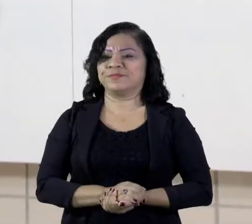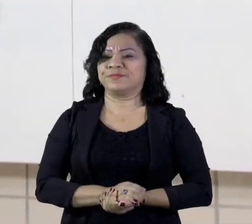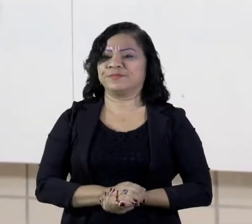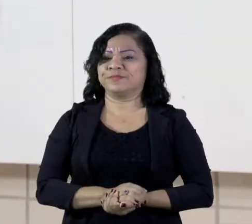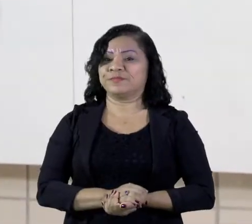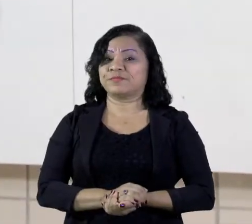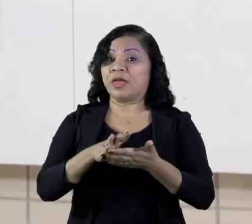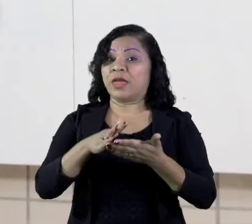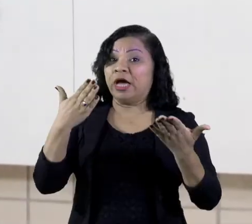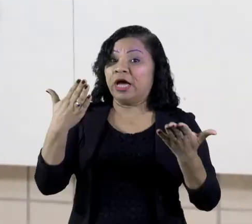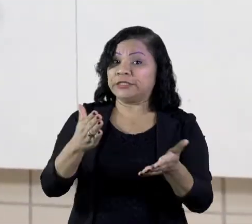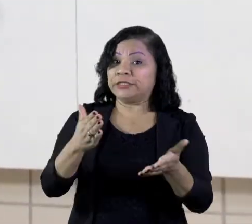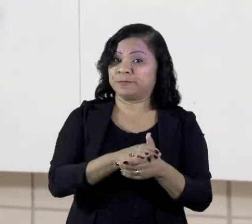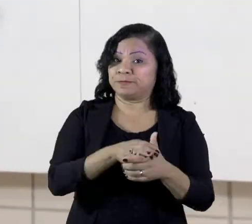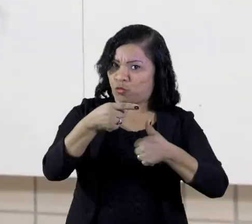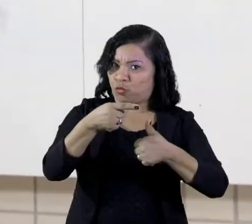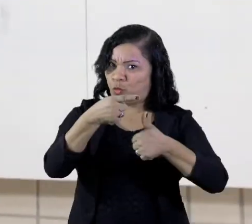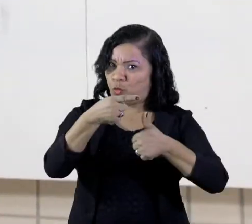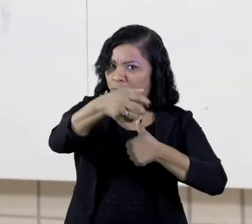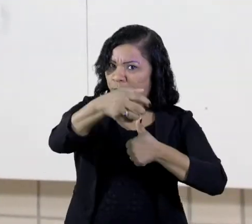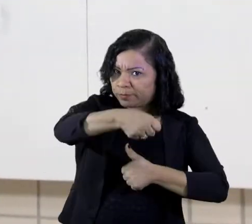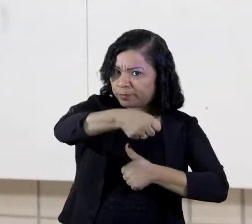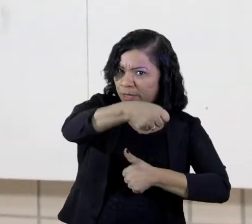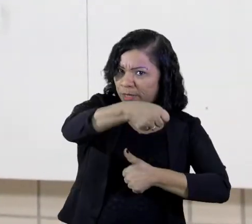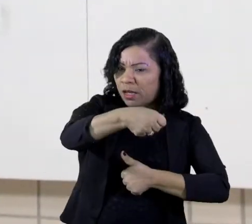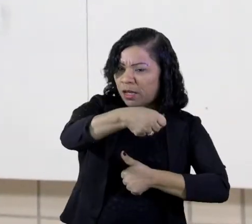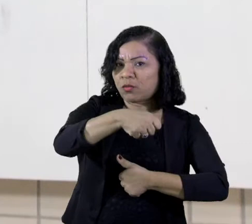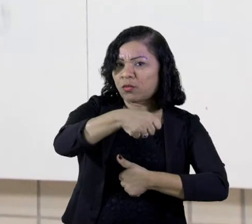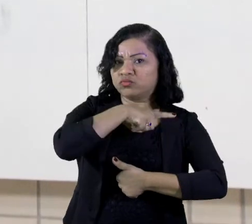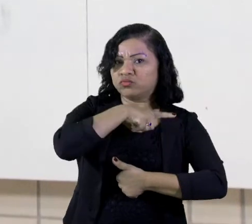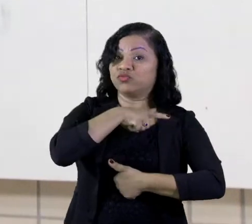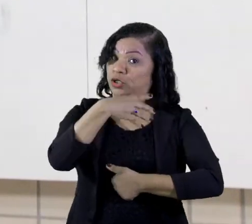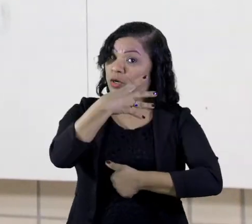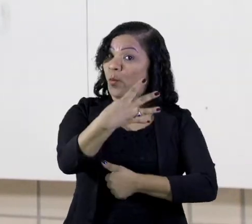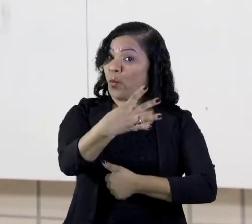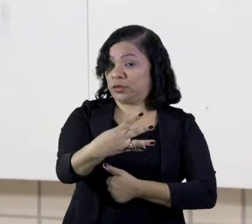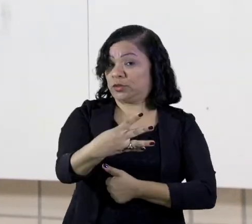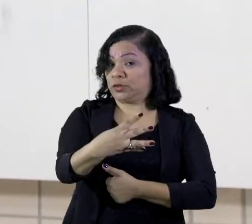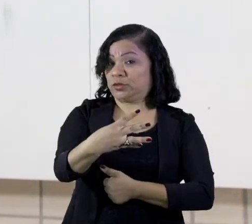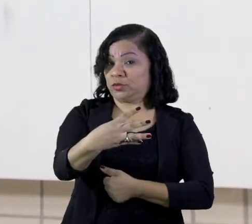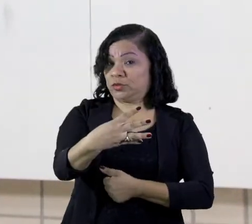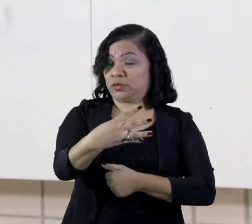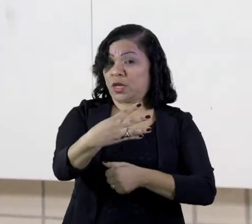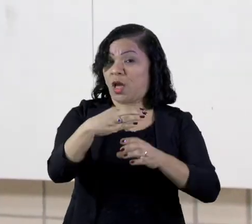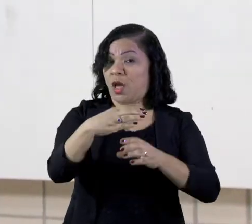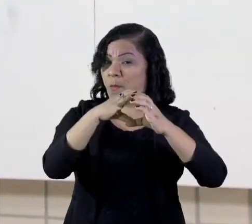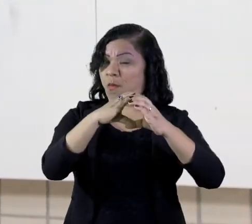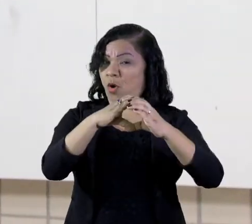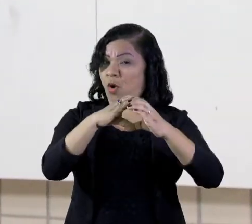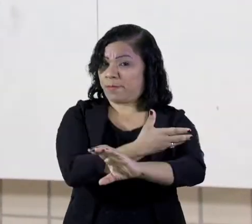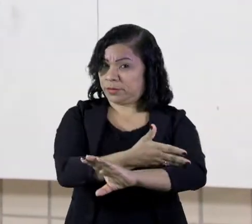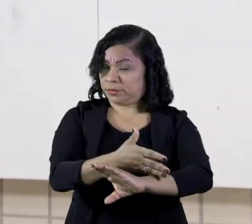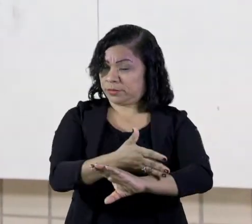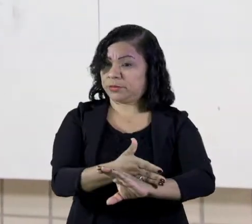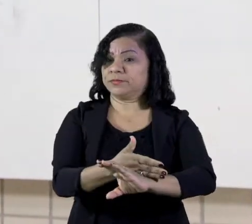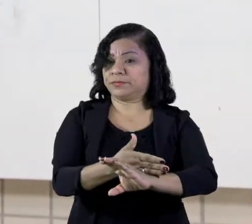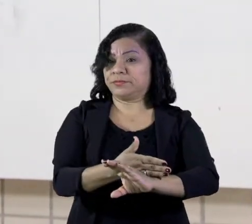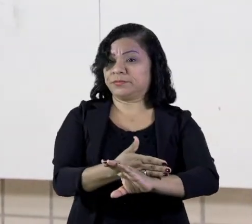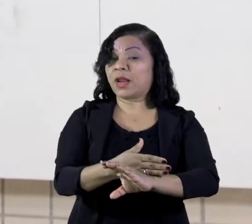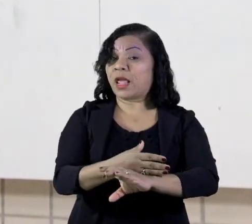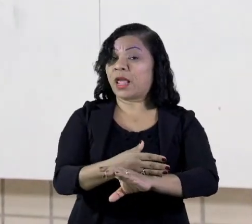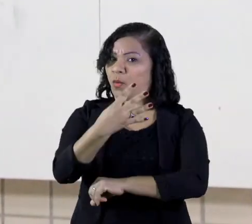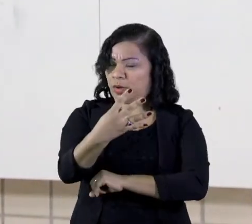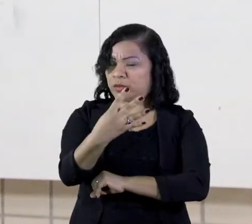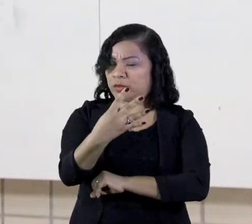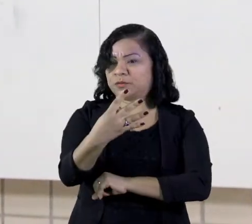No meu primeiro saco, eu tinha 4 bolinhas de isopor, beleza? Está aqui, ó, representado, essa quantidade